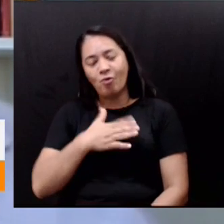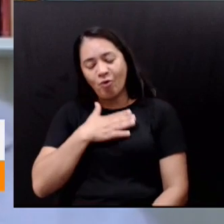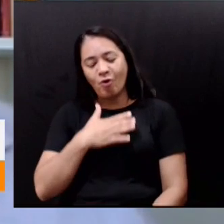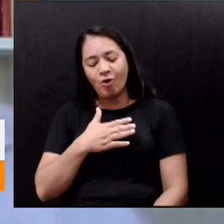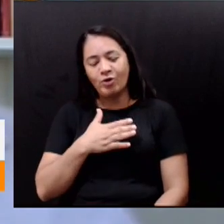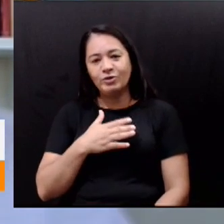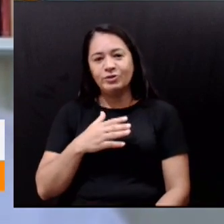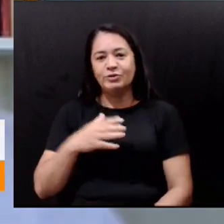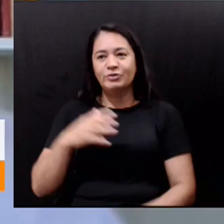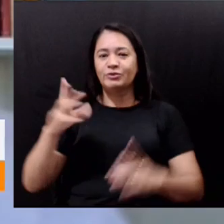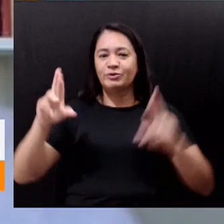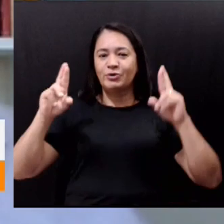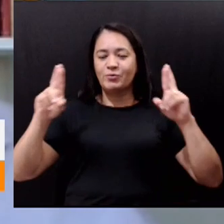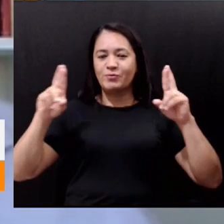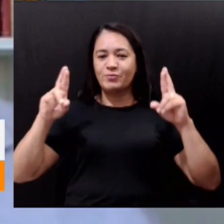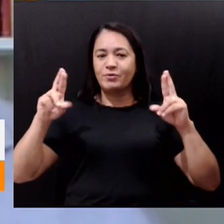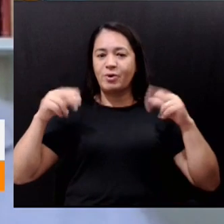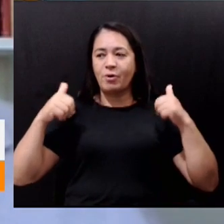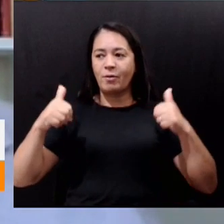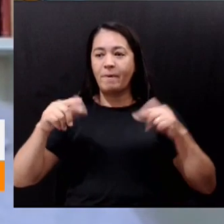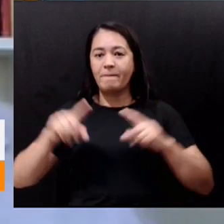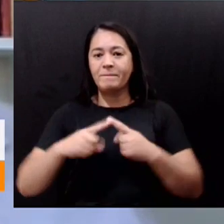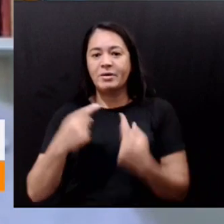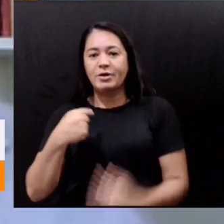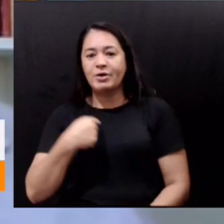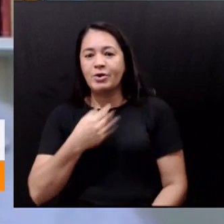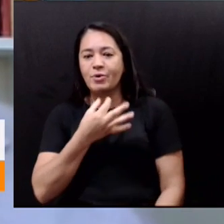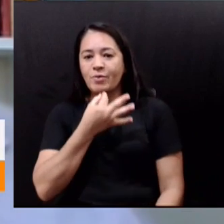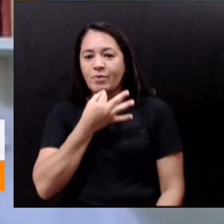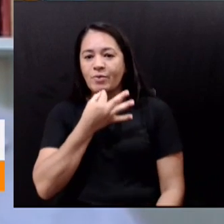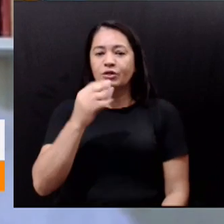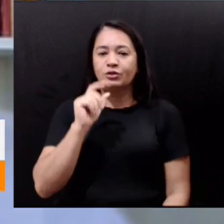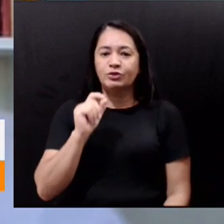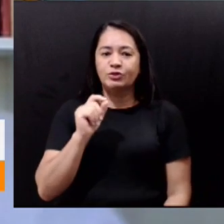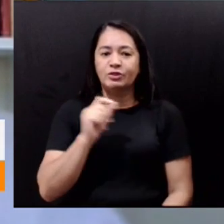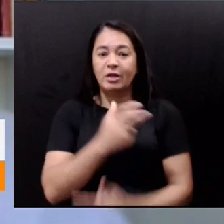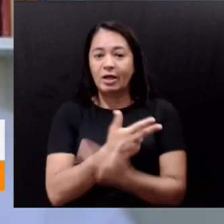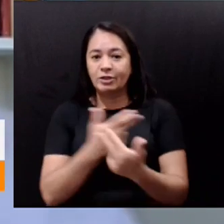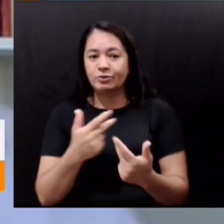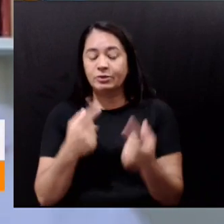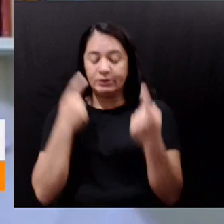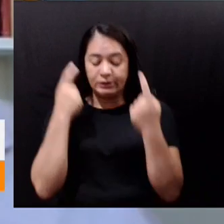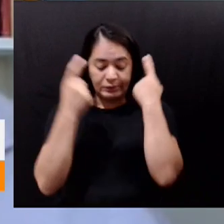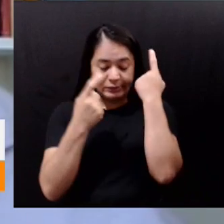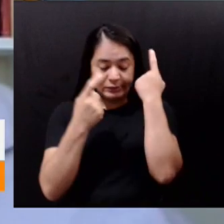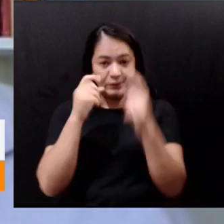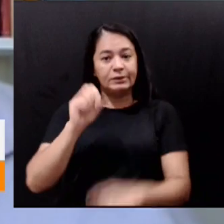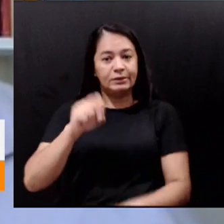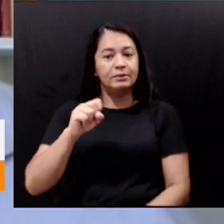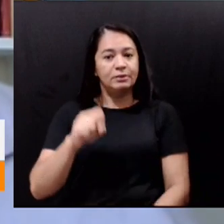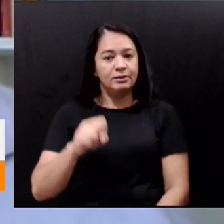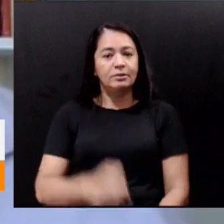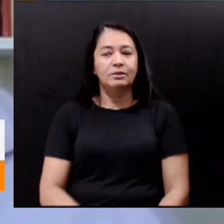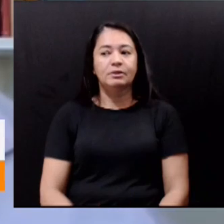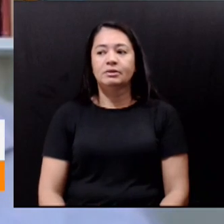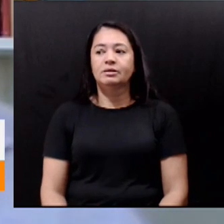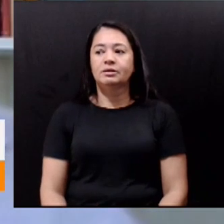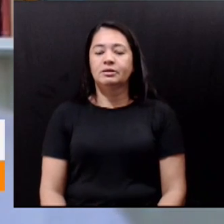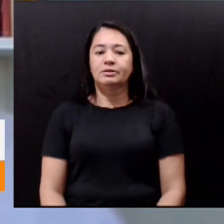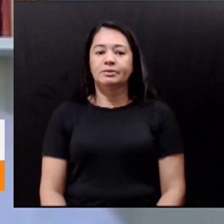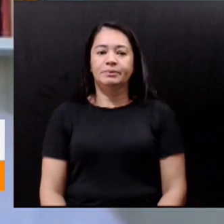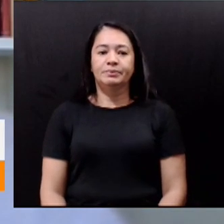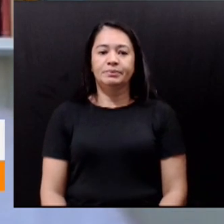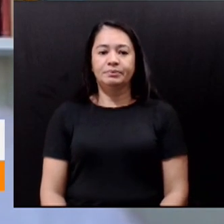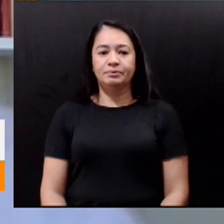Mas, assim, eu acredito que as coisas estão preocupantes, né? Atingem níveis preocupantes. Como eu